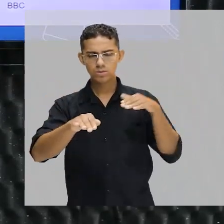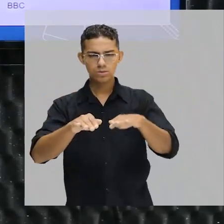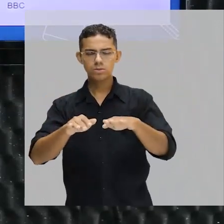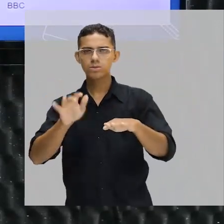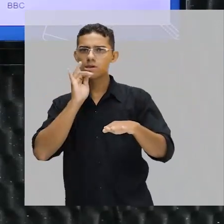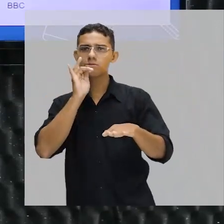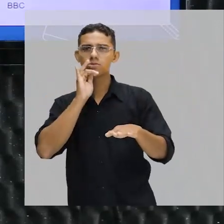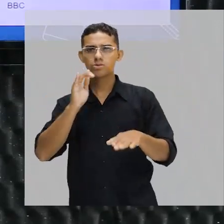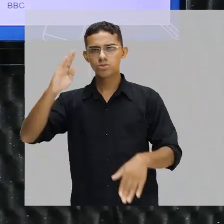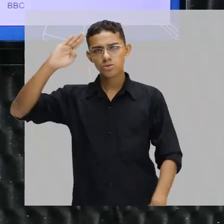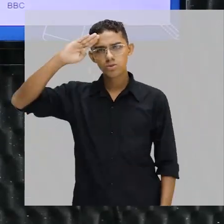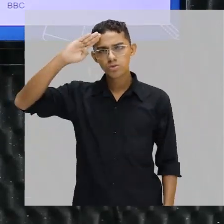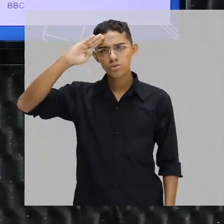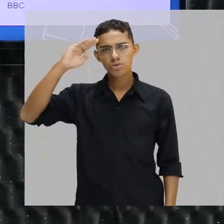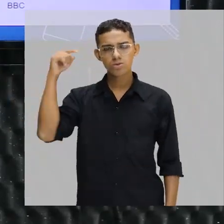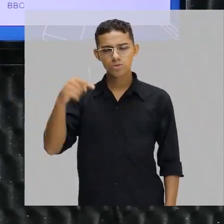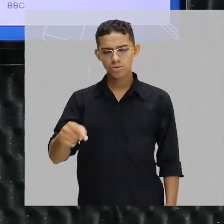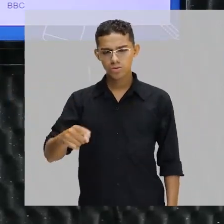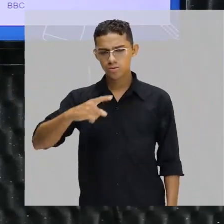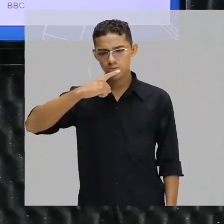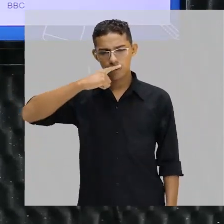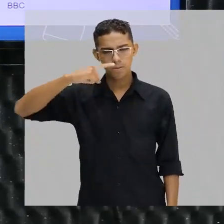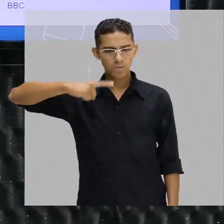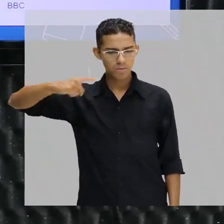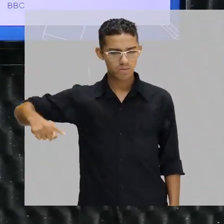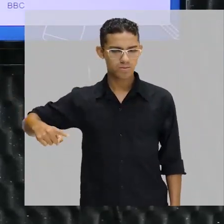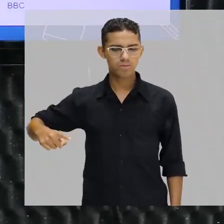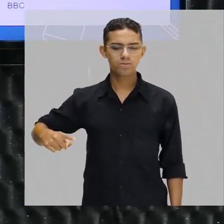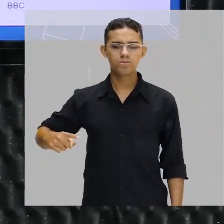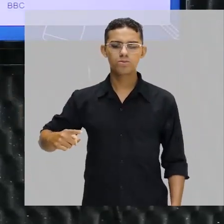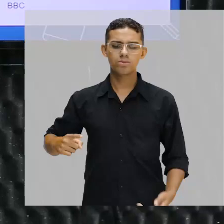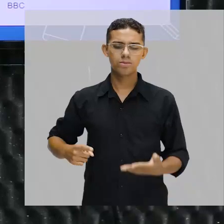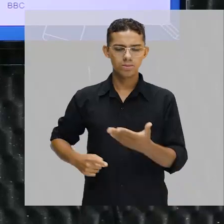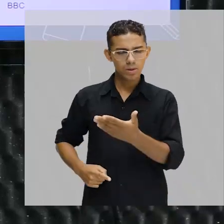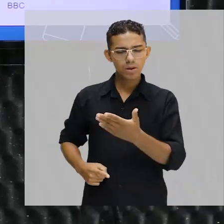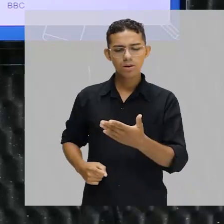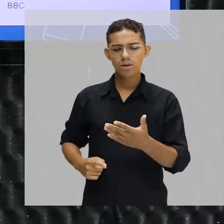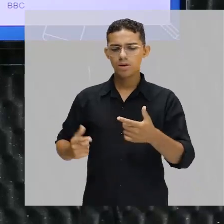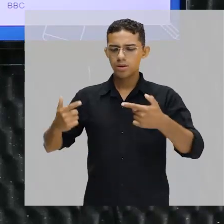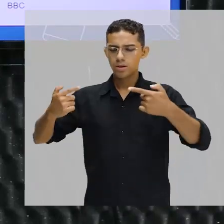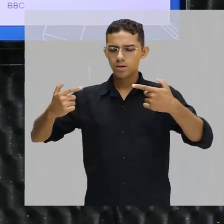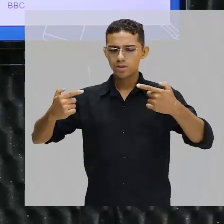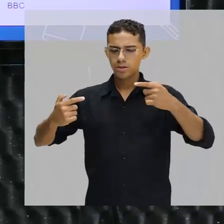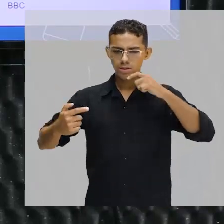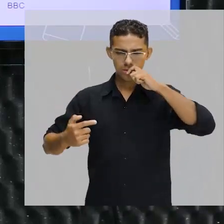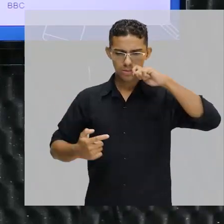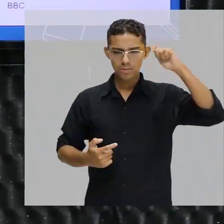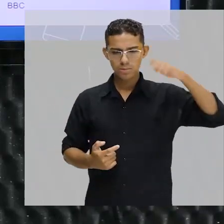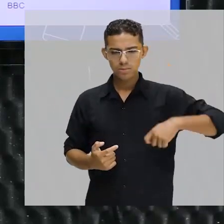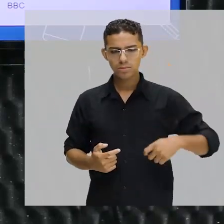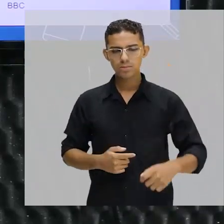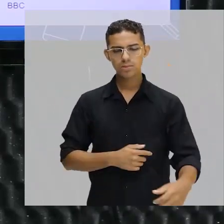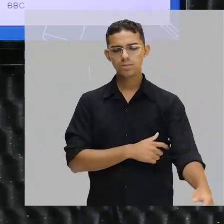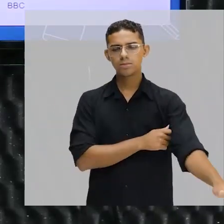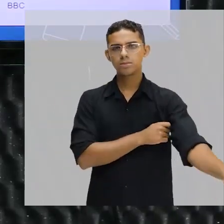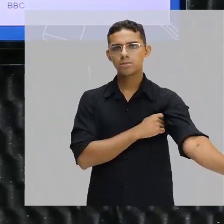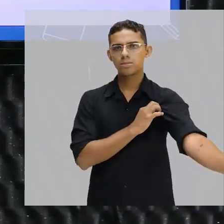os dados e acontecimentos da guerra da Rússia contra a Ucrânia,